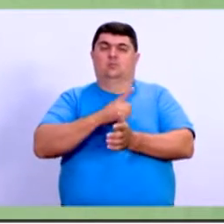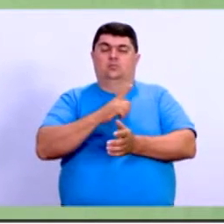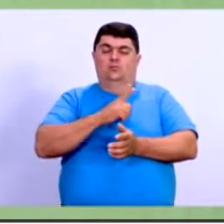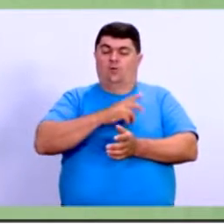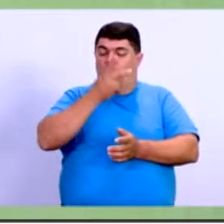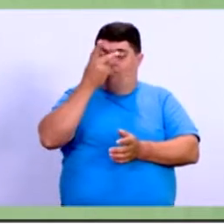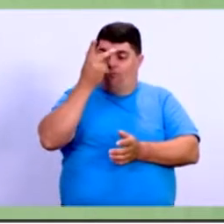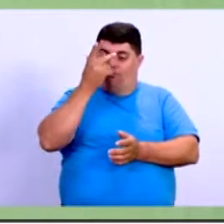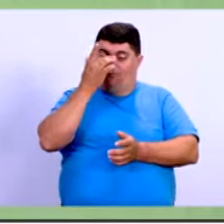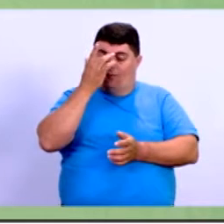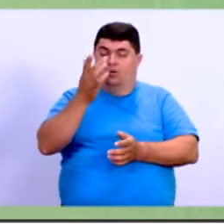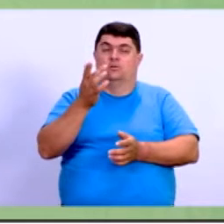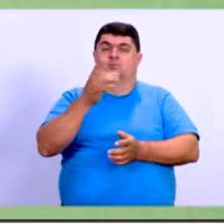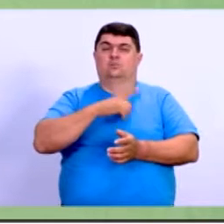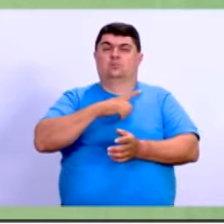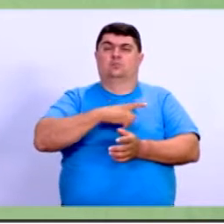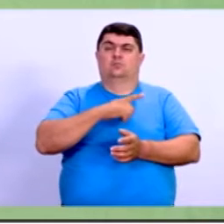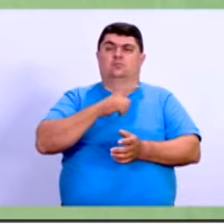estoque,